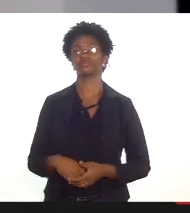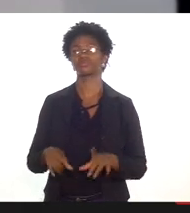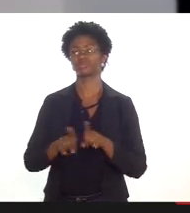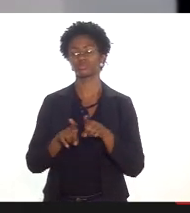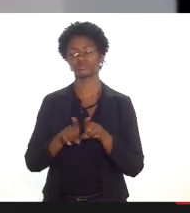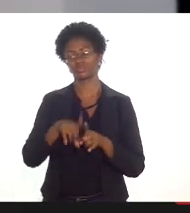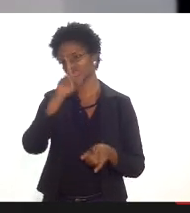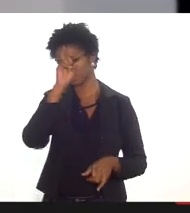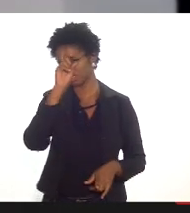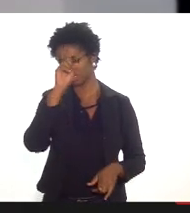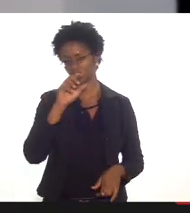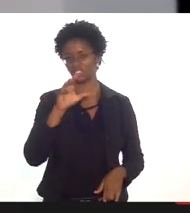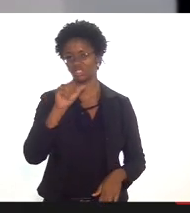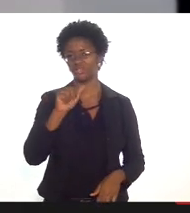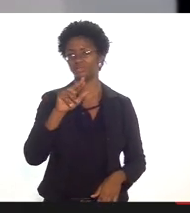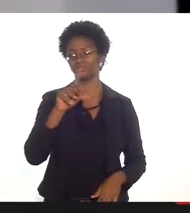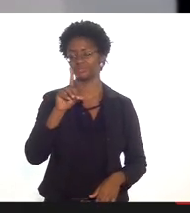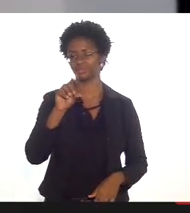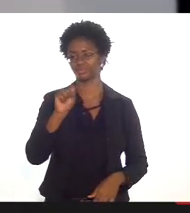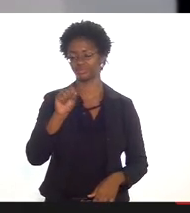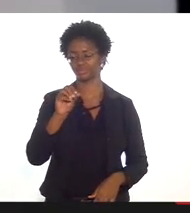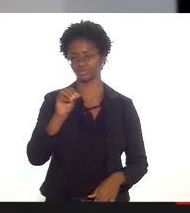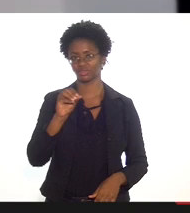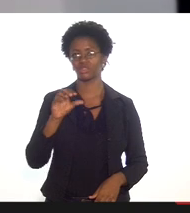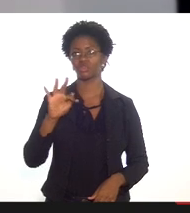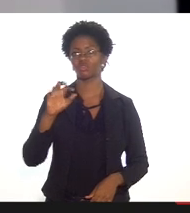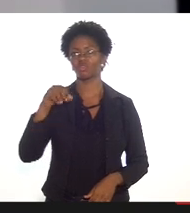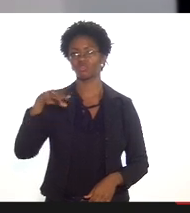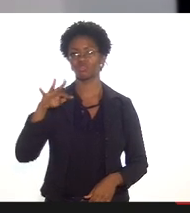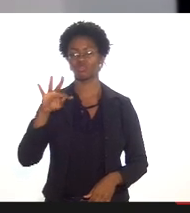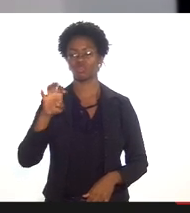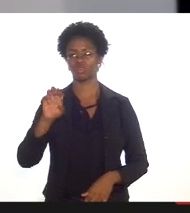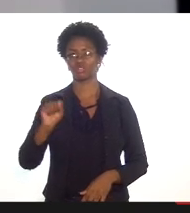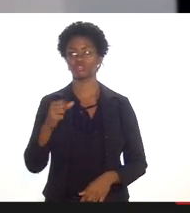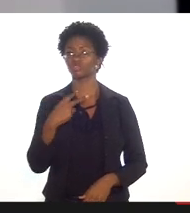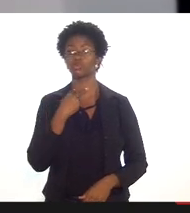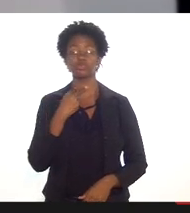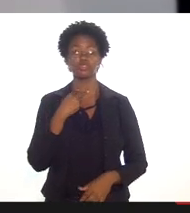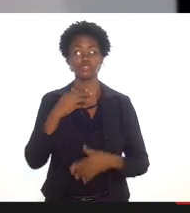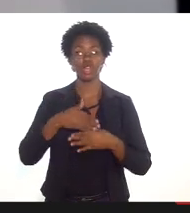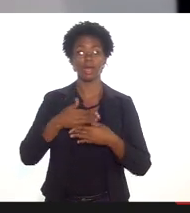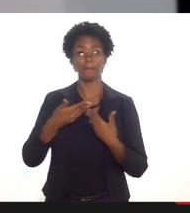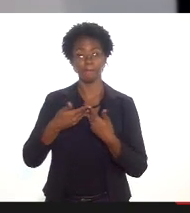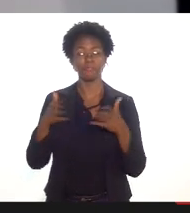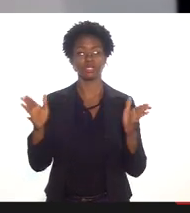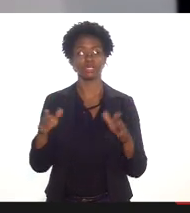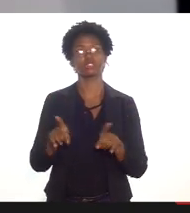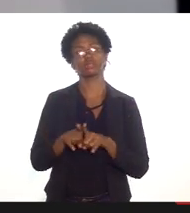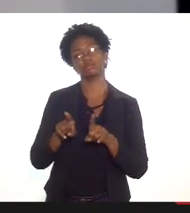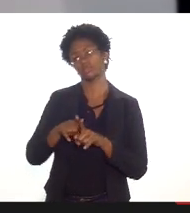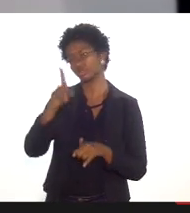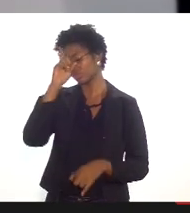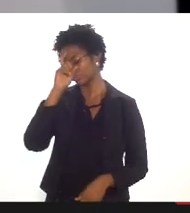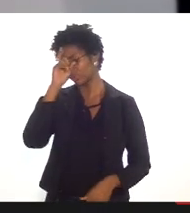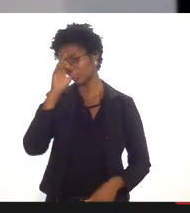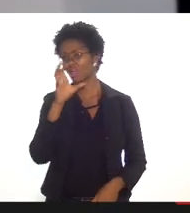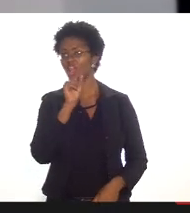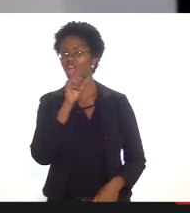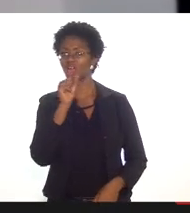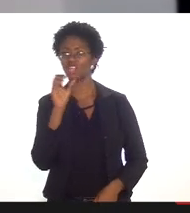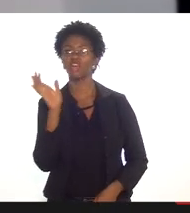desesperado porque não tinha como abrir a sua emergência para funcionar. Nós vimos o Hospital de Laranjeiras desesperado.